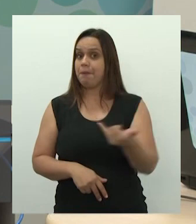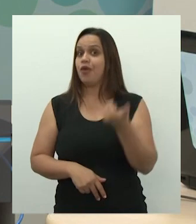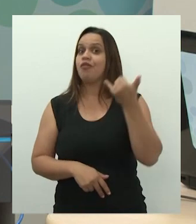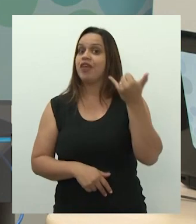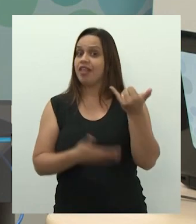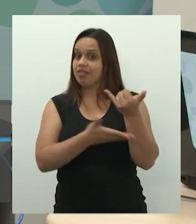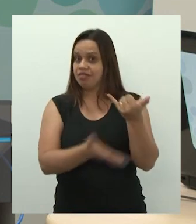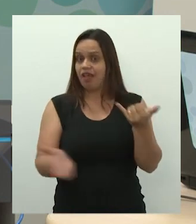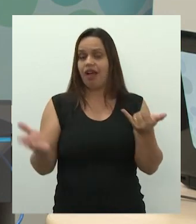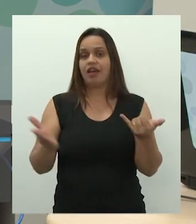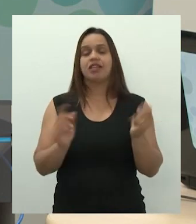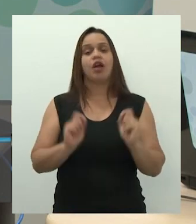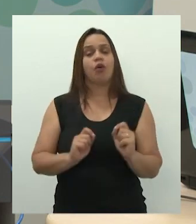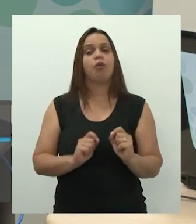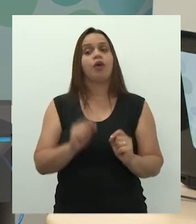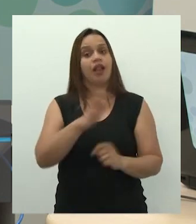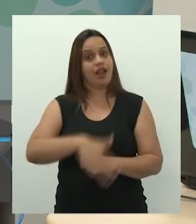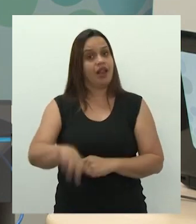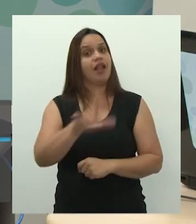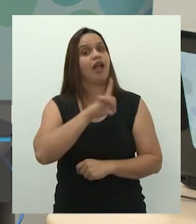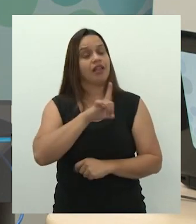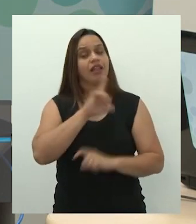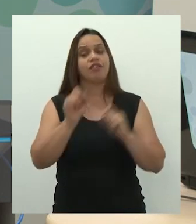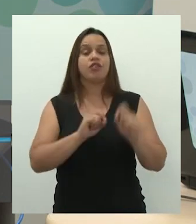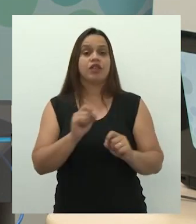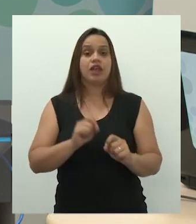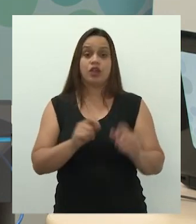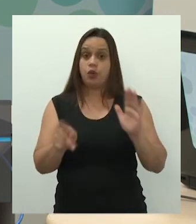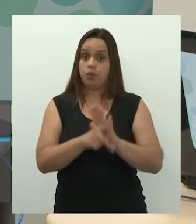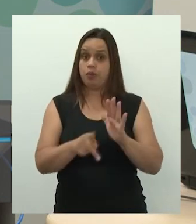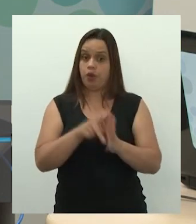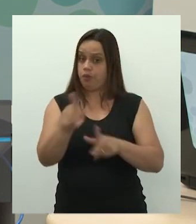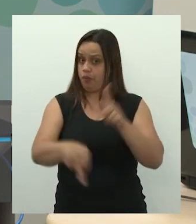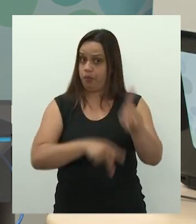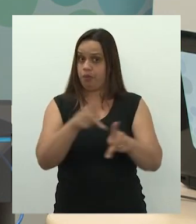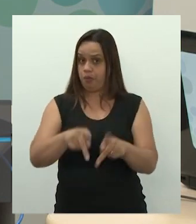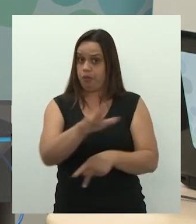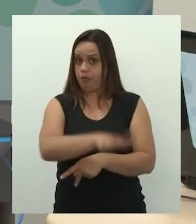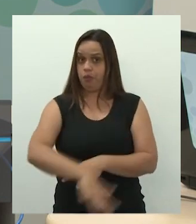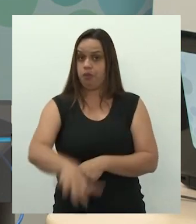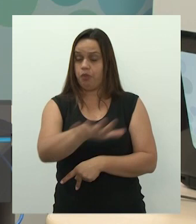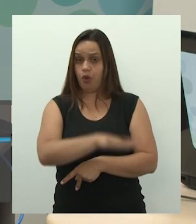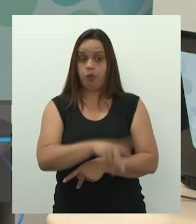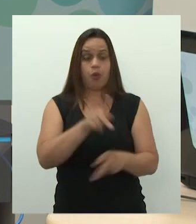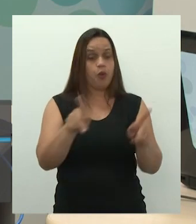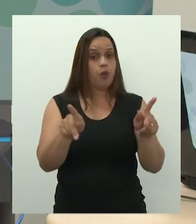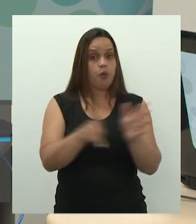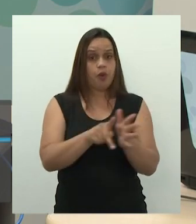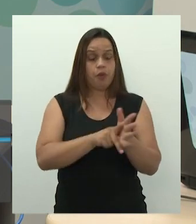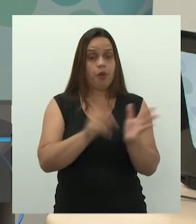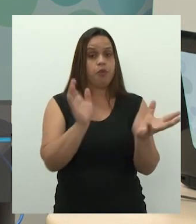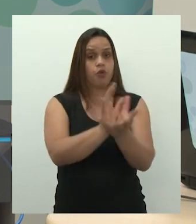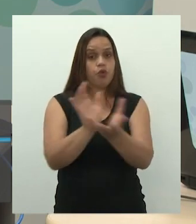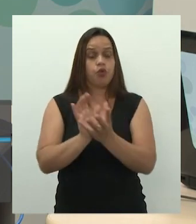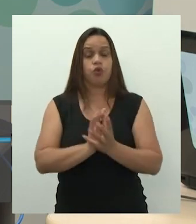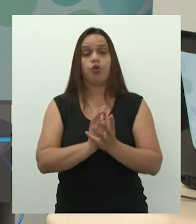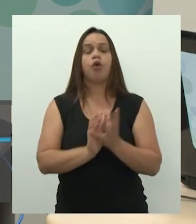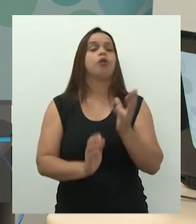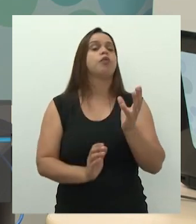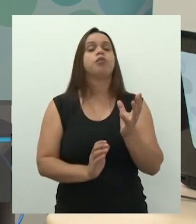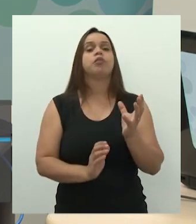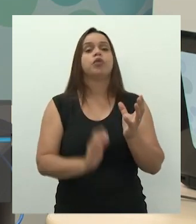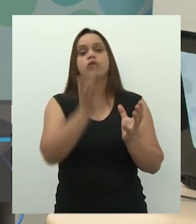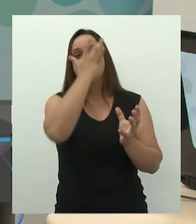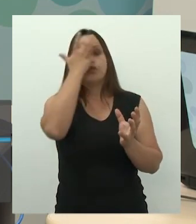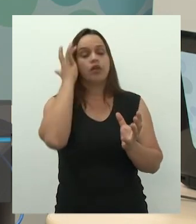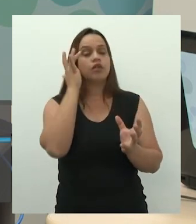aproveitá-lo. Então, houve também a questão da própria civilização, dos próprios grupos humanos que foram ali se estabelecendo